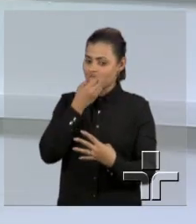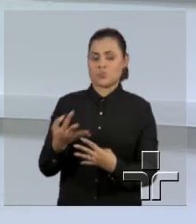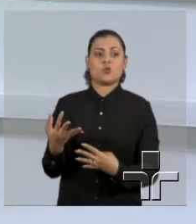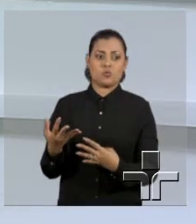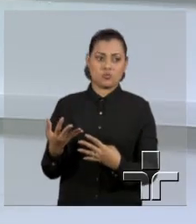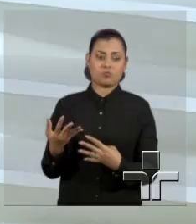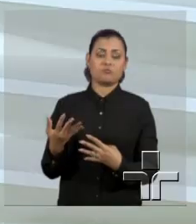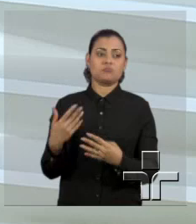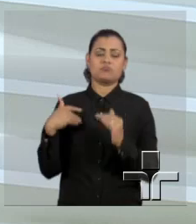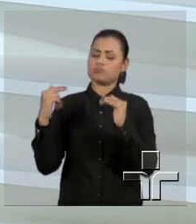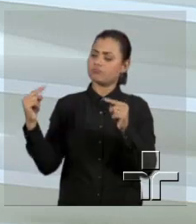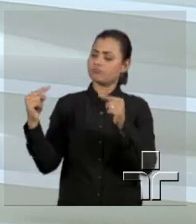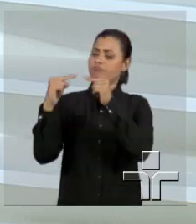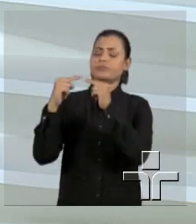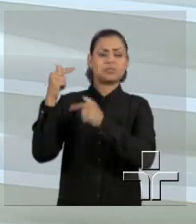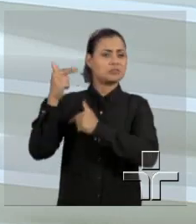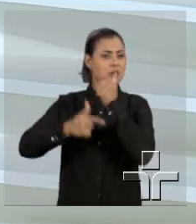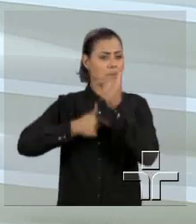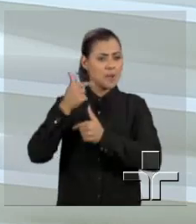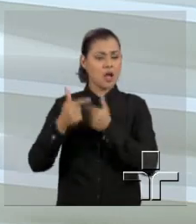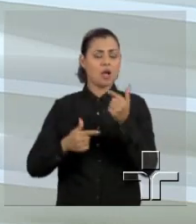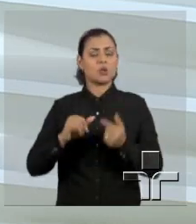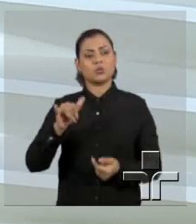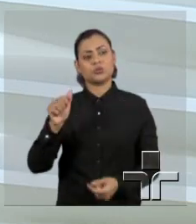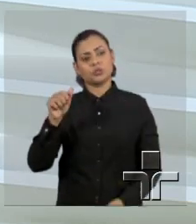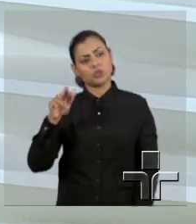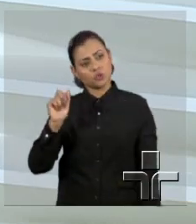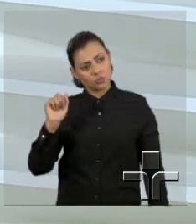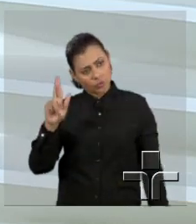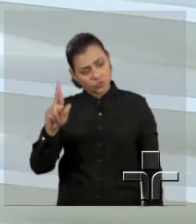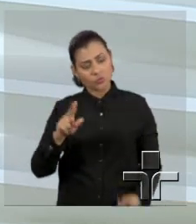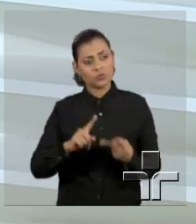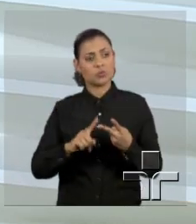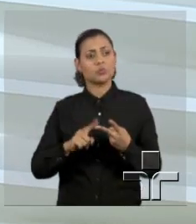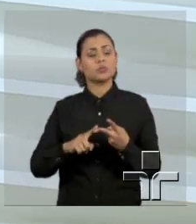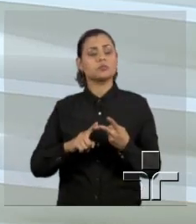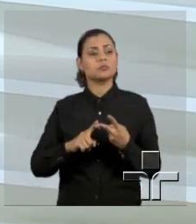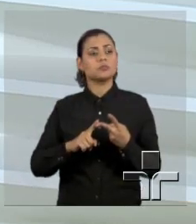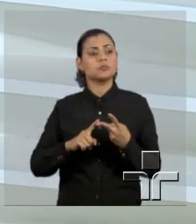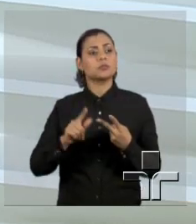qualificados à altura do cargo. Janot, Gurgel,